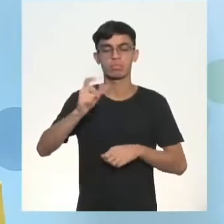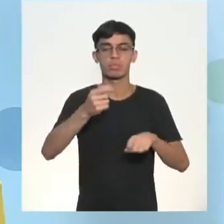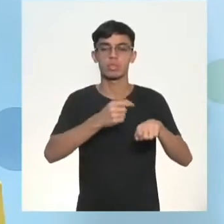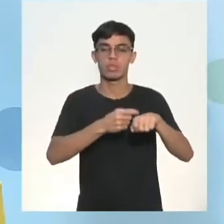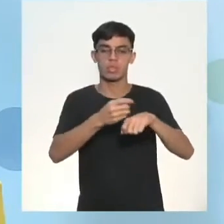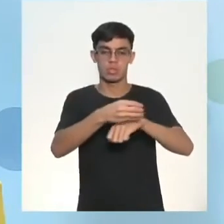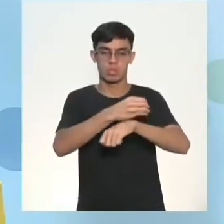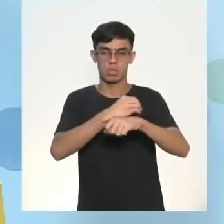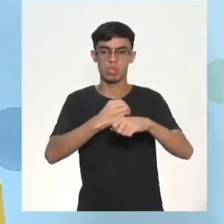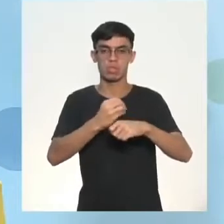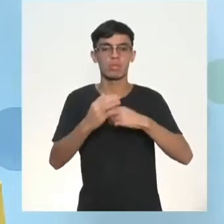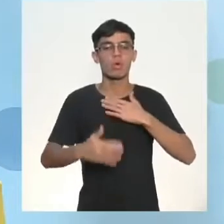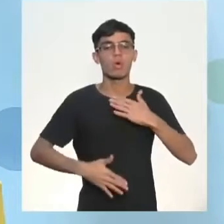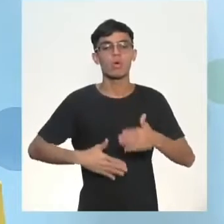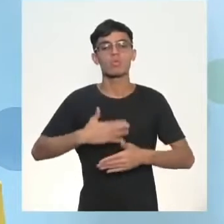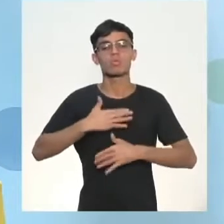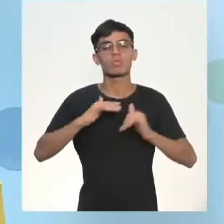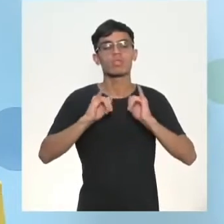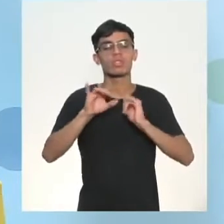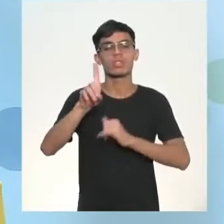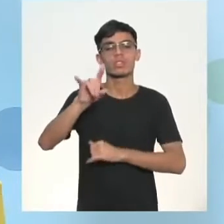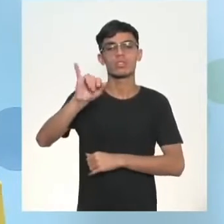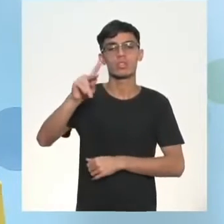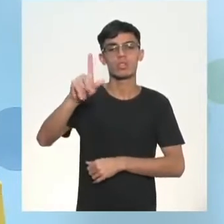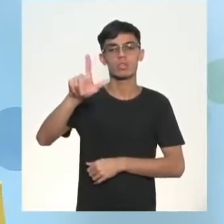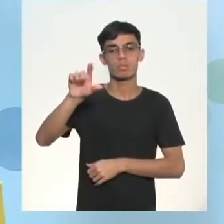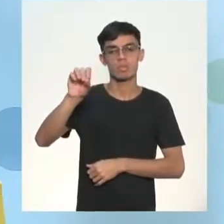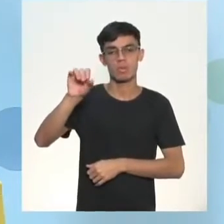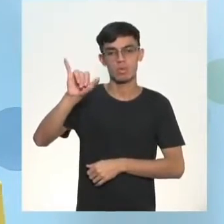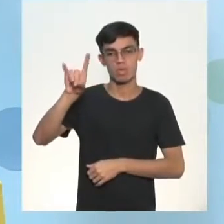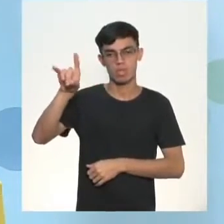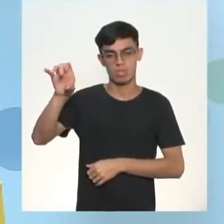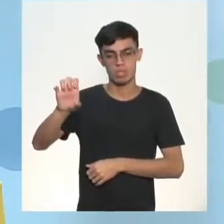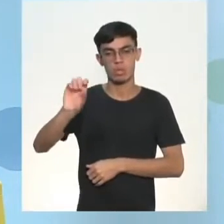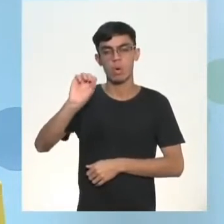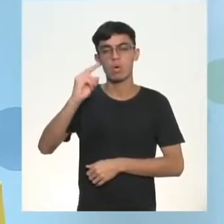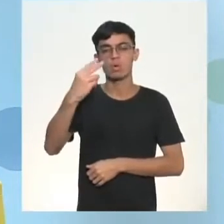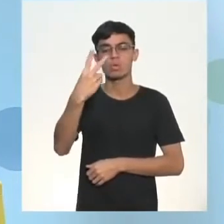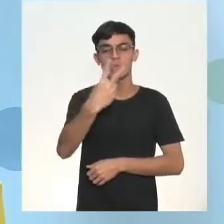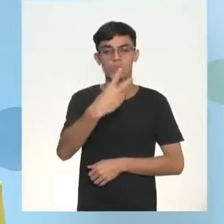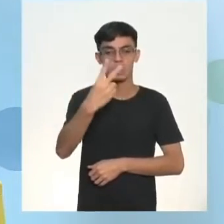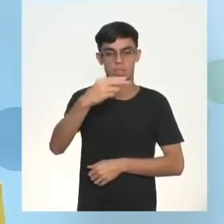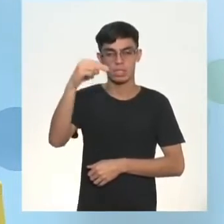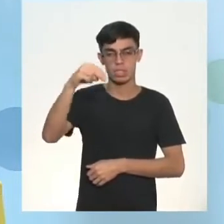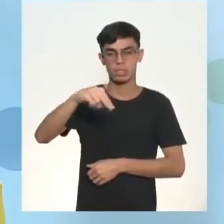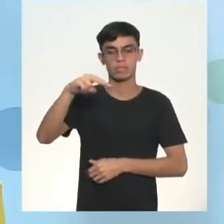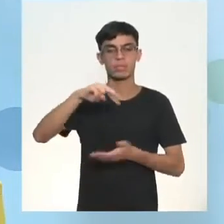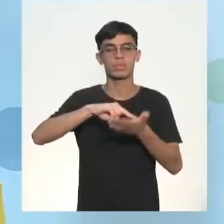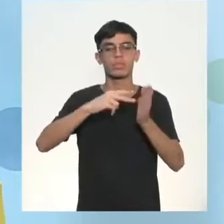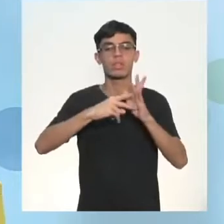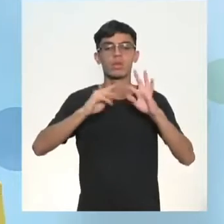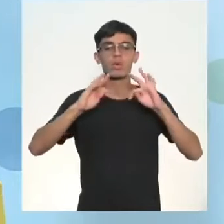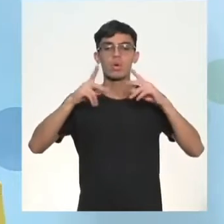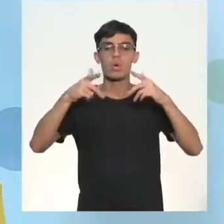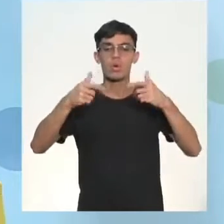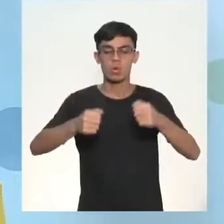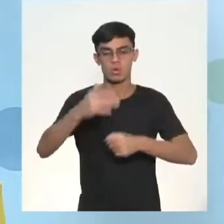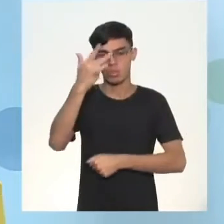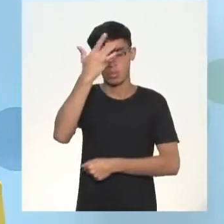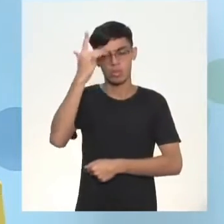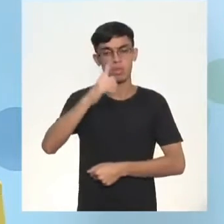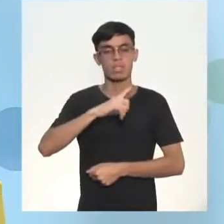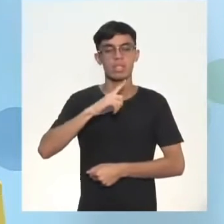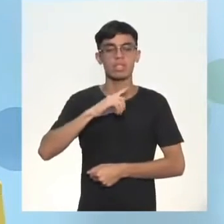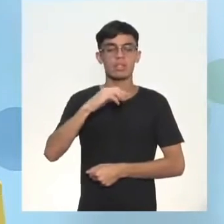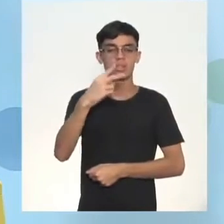corpo, eu falo que elas são diploides, ou 2N. O que isso significa? Que todo ser humano tem